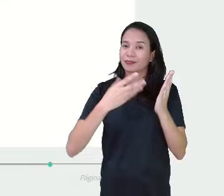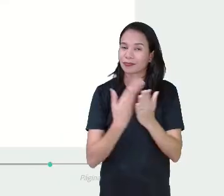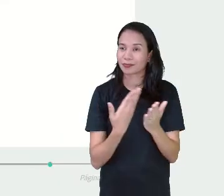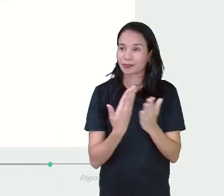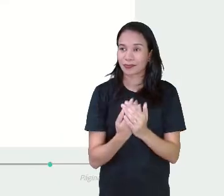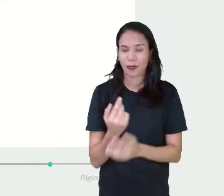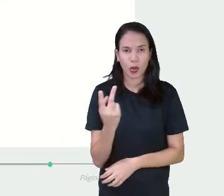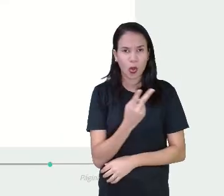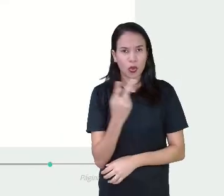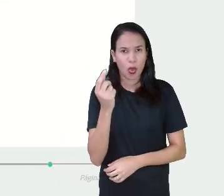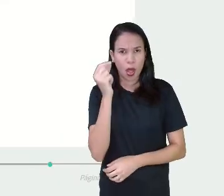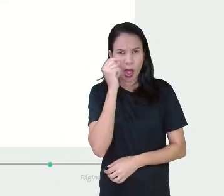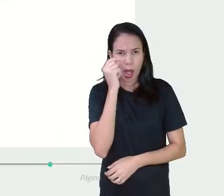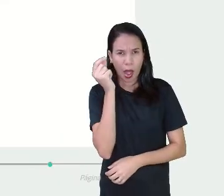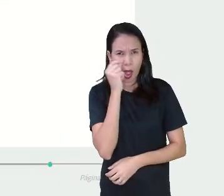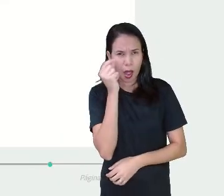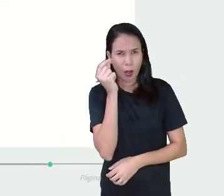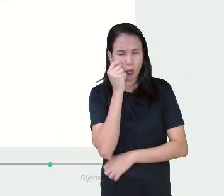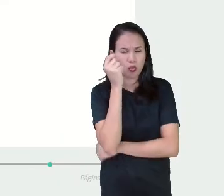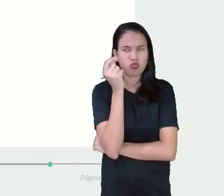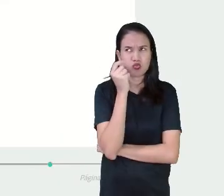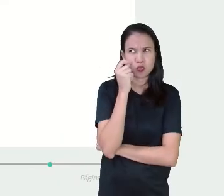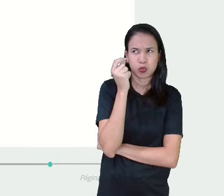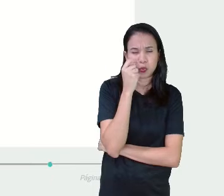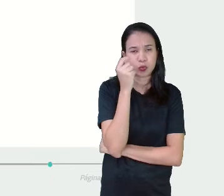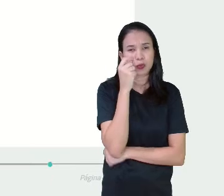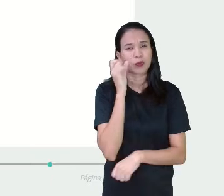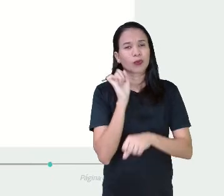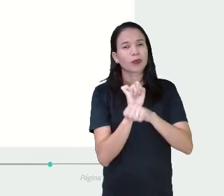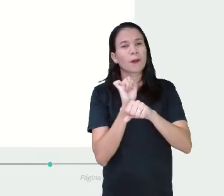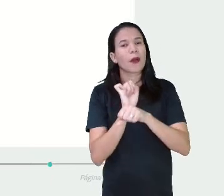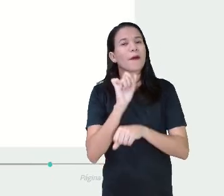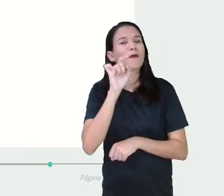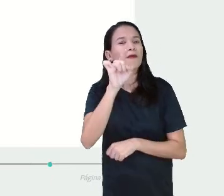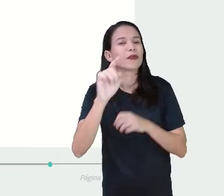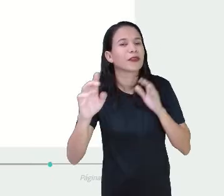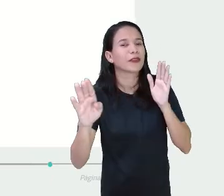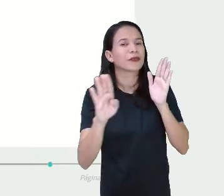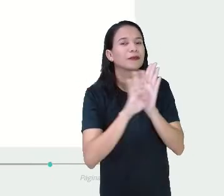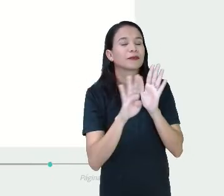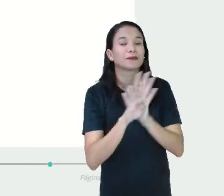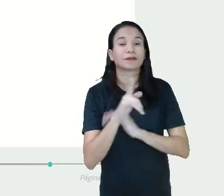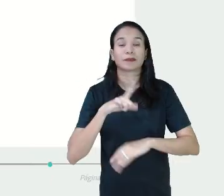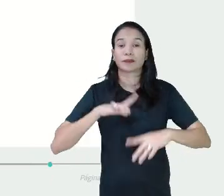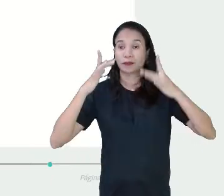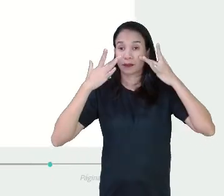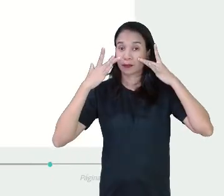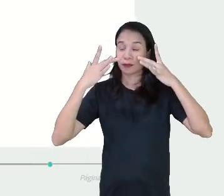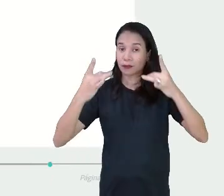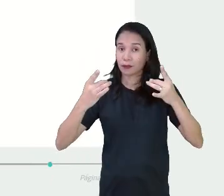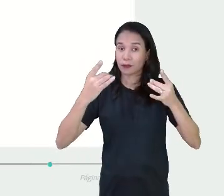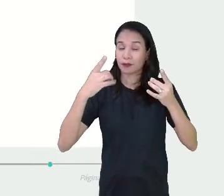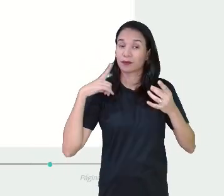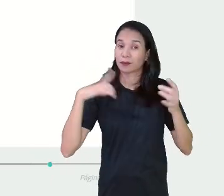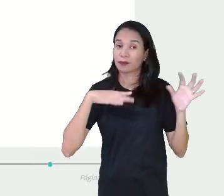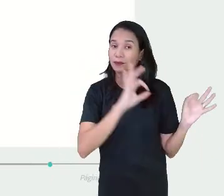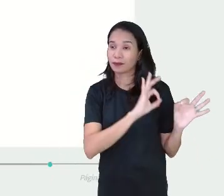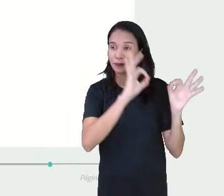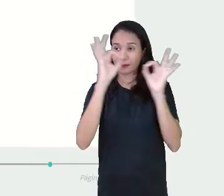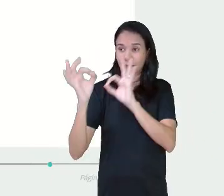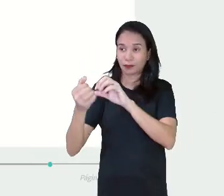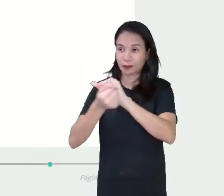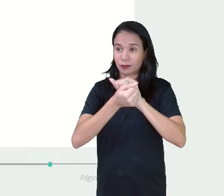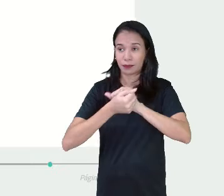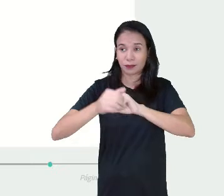2 ratinhos na tela, aguardando vocês para prestarem atenção, para acompanhar. É o